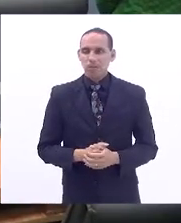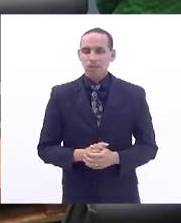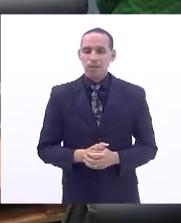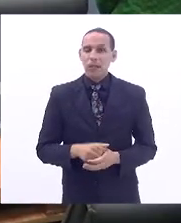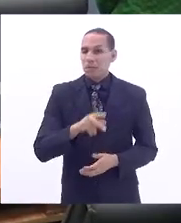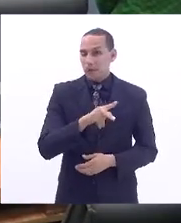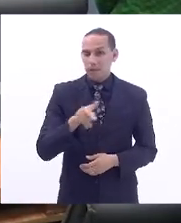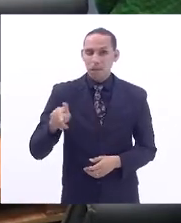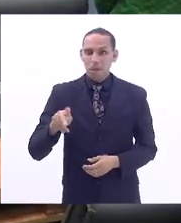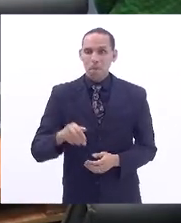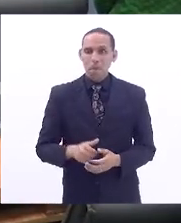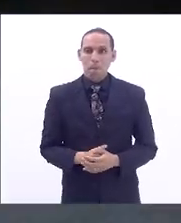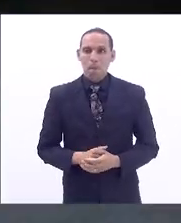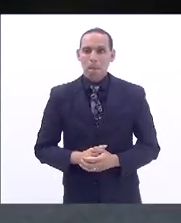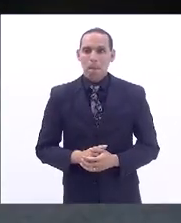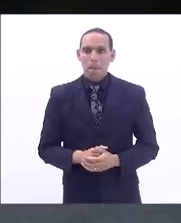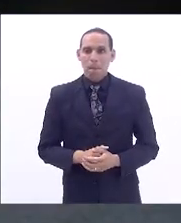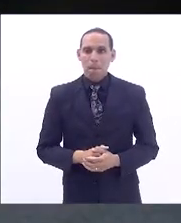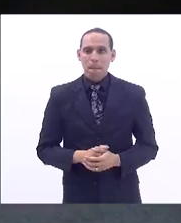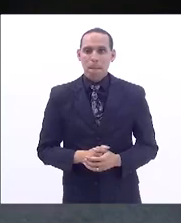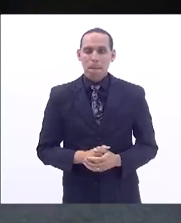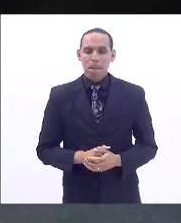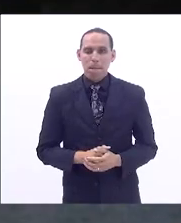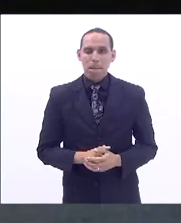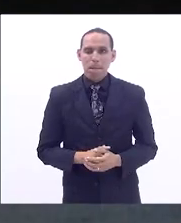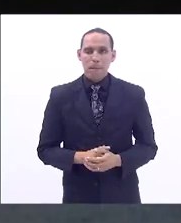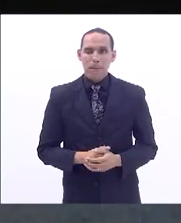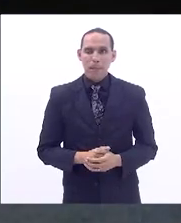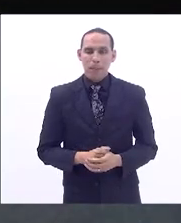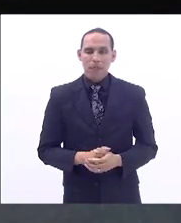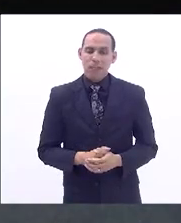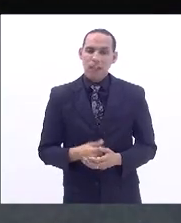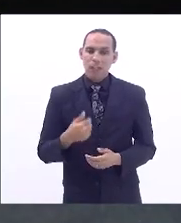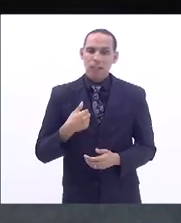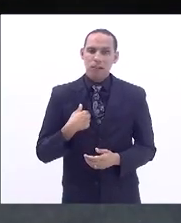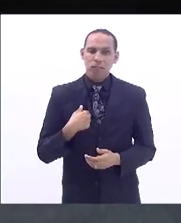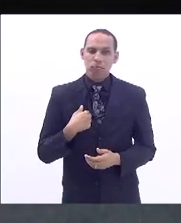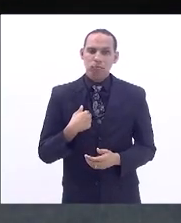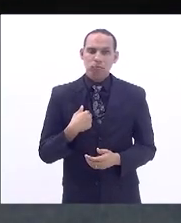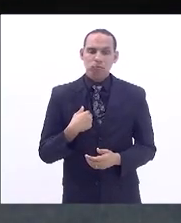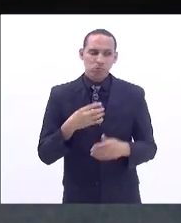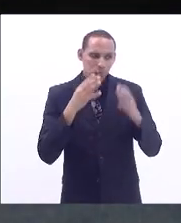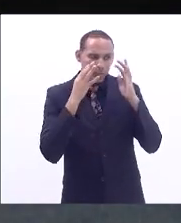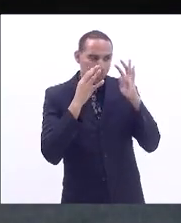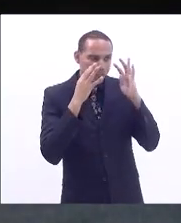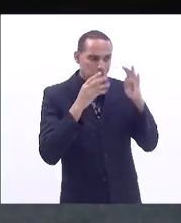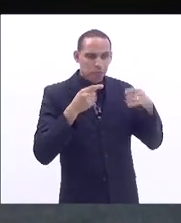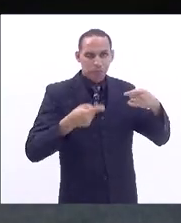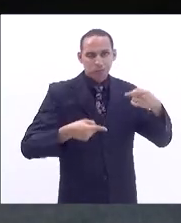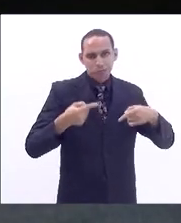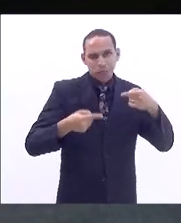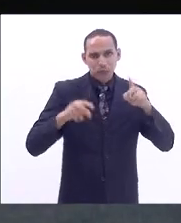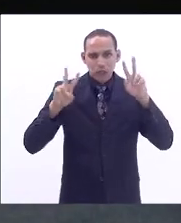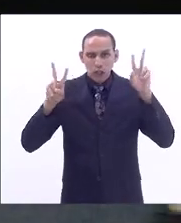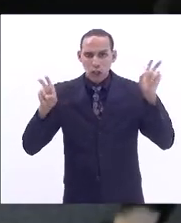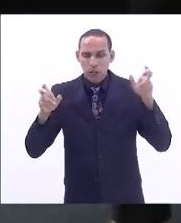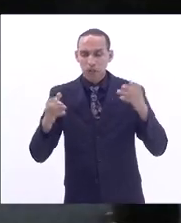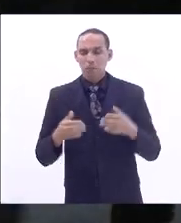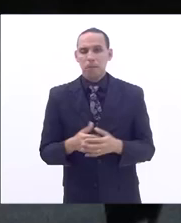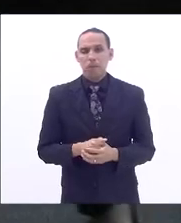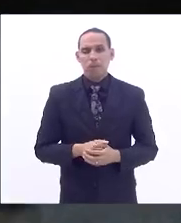o seu presidente e eu ouvi ali o debate sobre o tema Olá